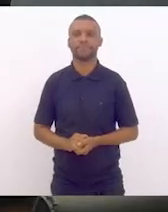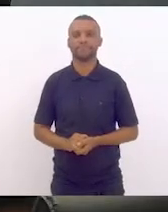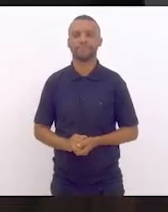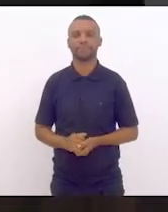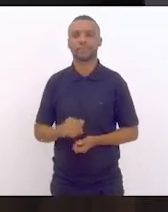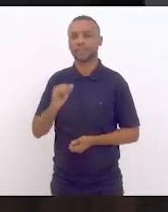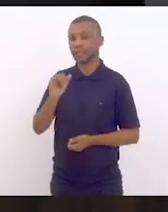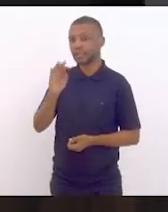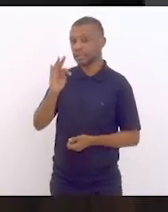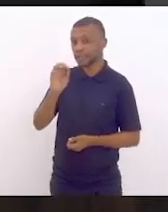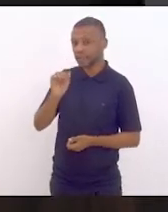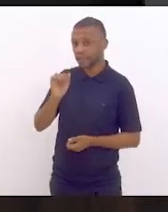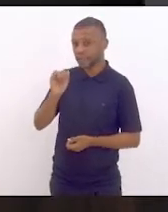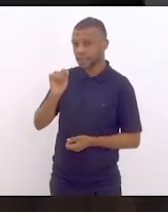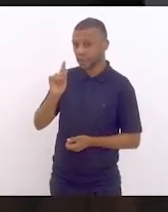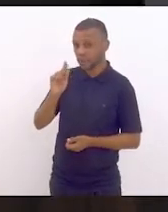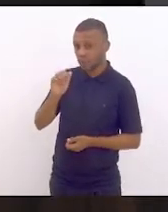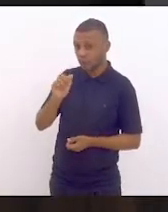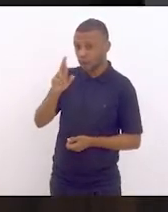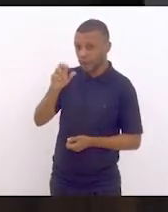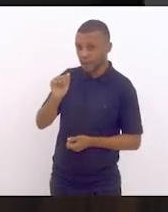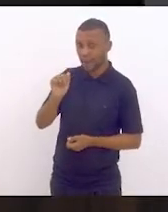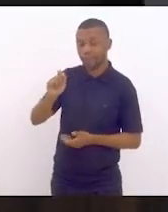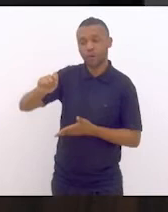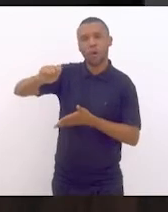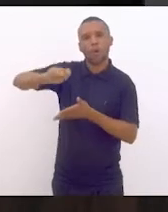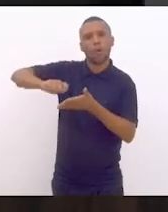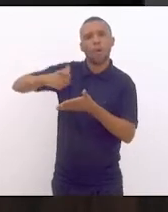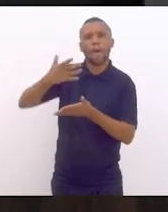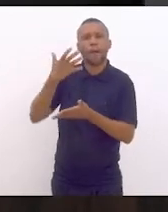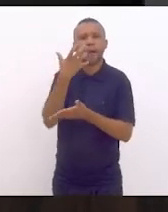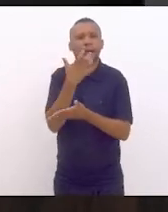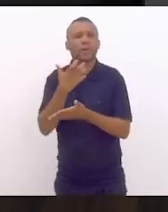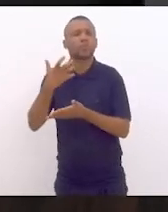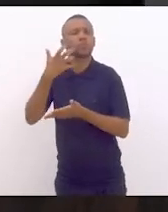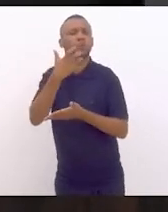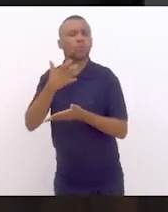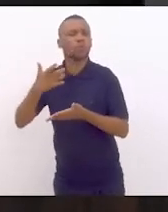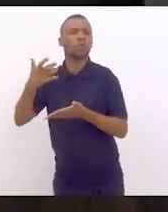Itaiguara Chalar também foi um grande compositor, cantor,